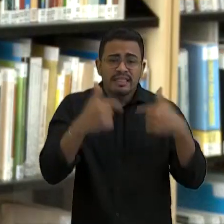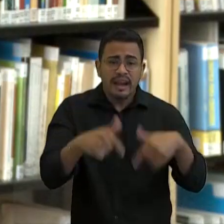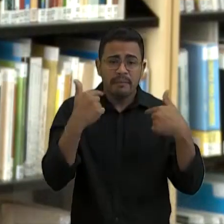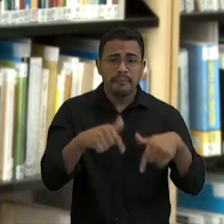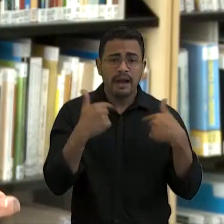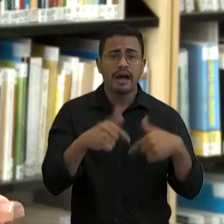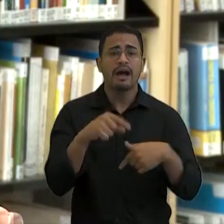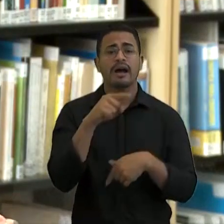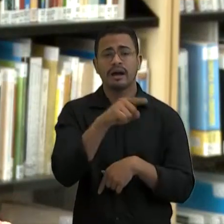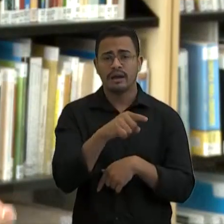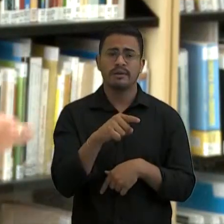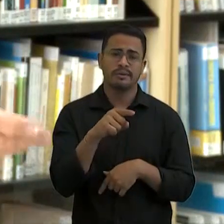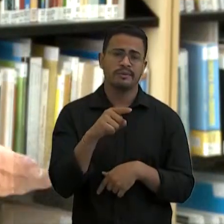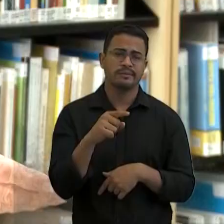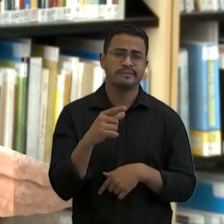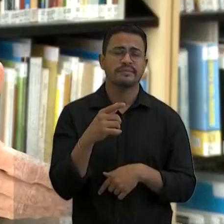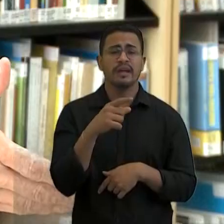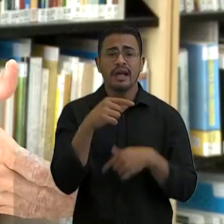de labuta, né?